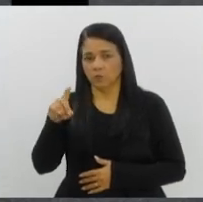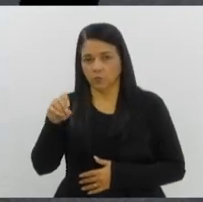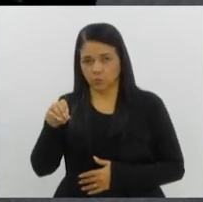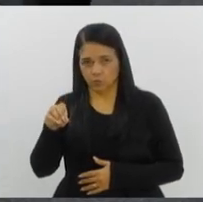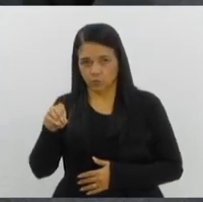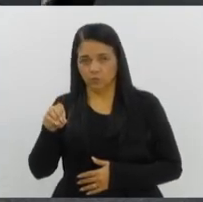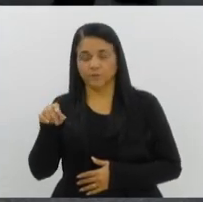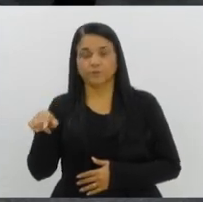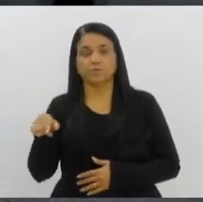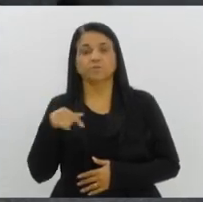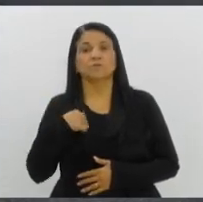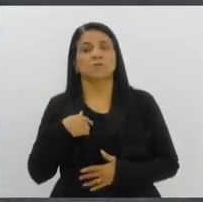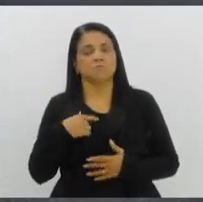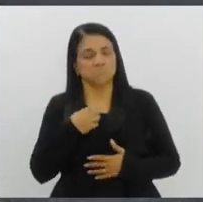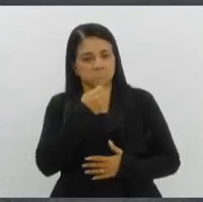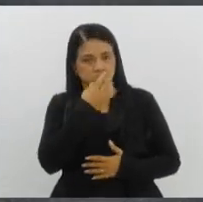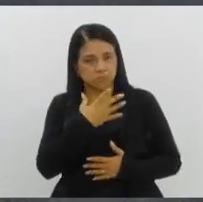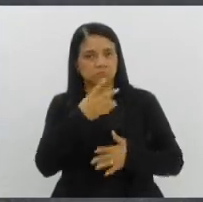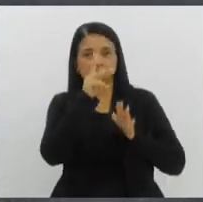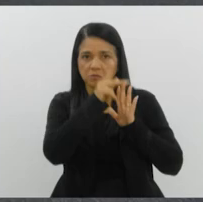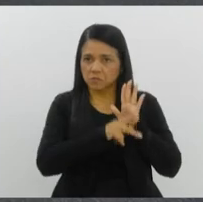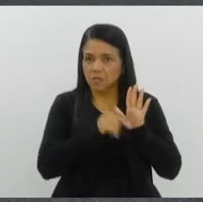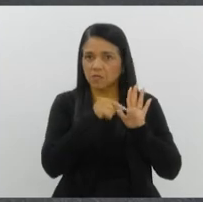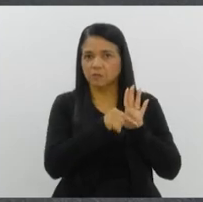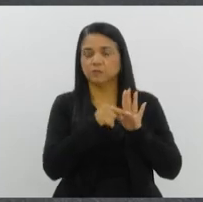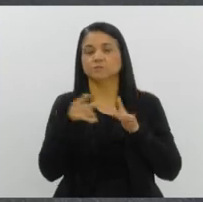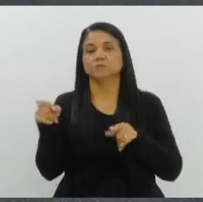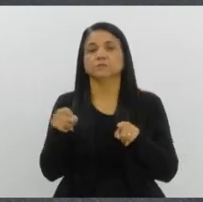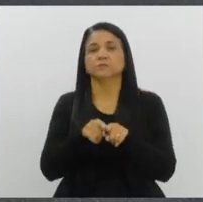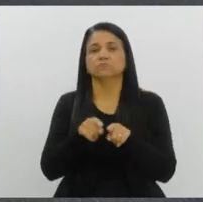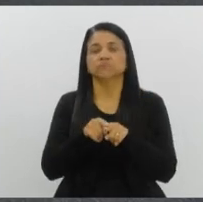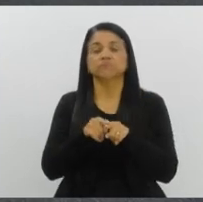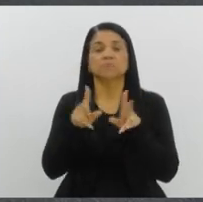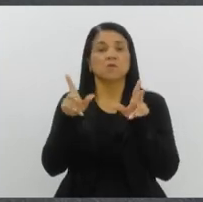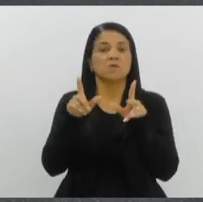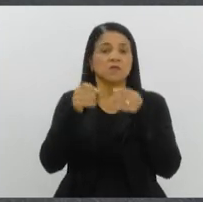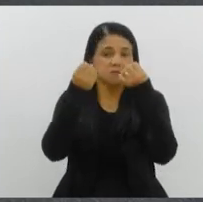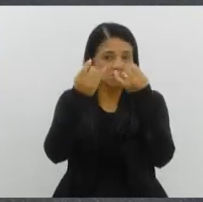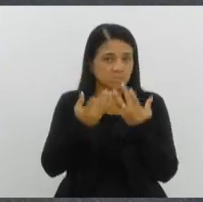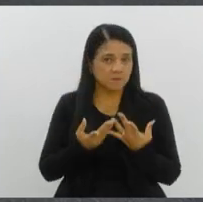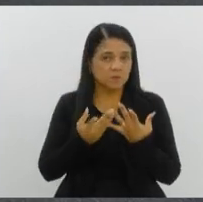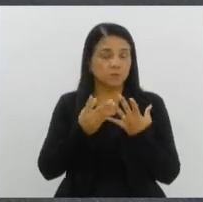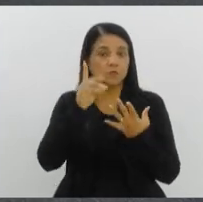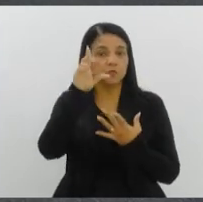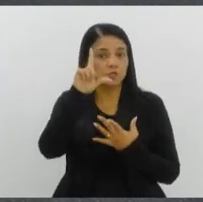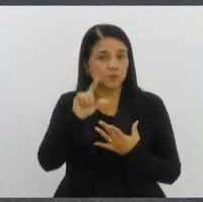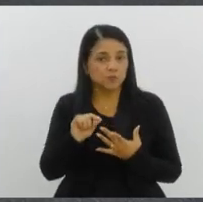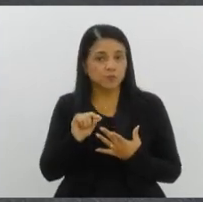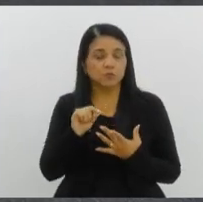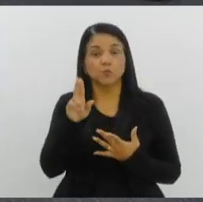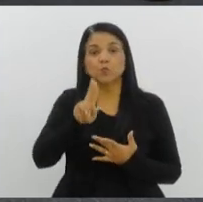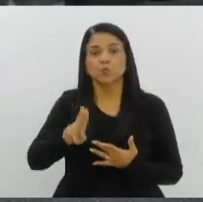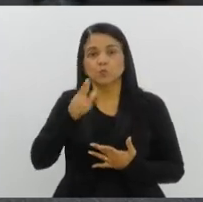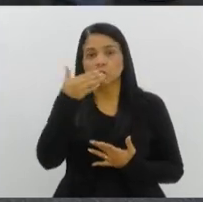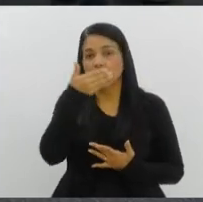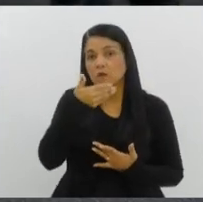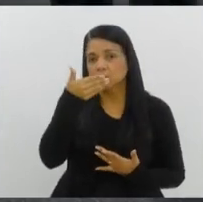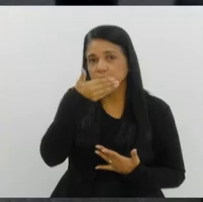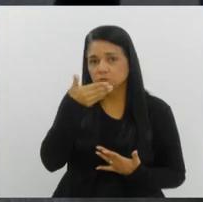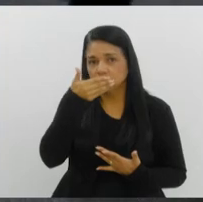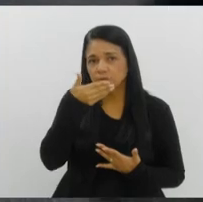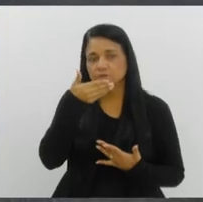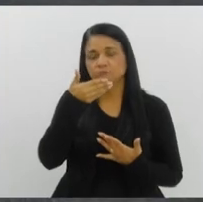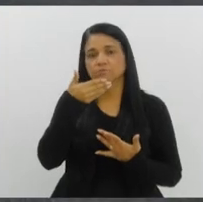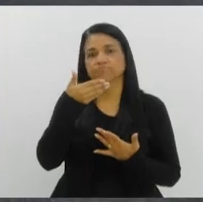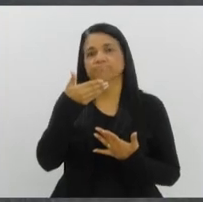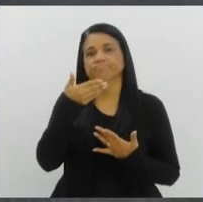Carlos Mintke chegando. E acredito que falar sobre a redução do consumo excessivo de açúcar, e venho da